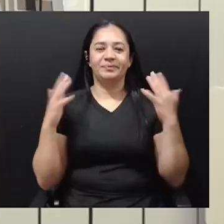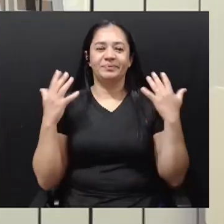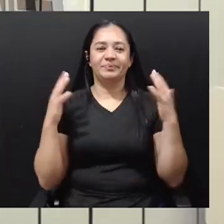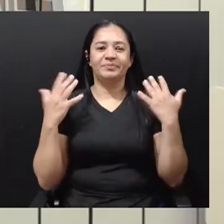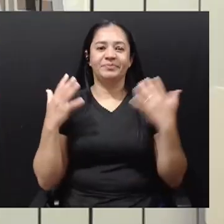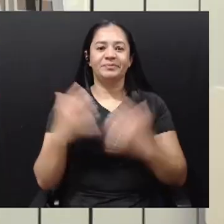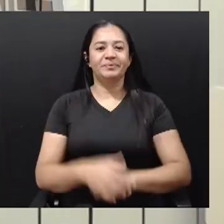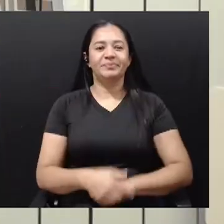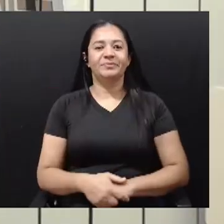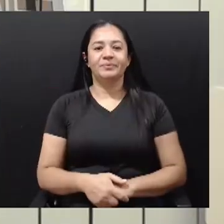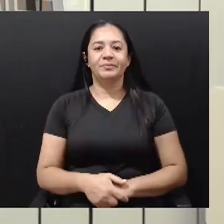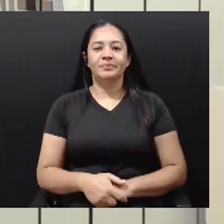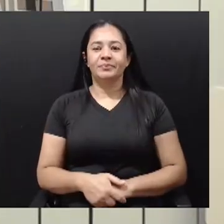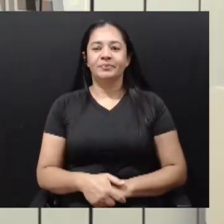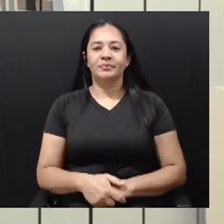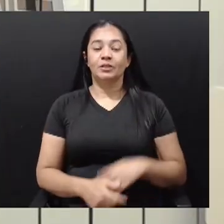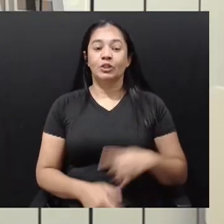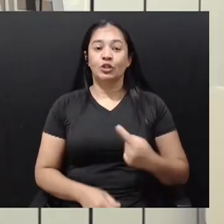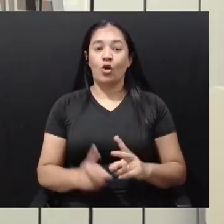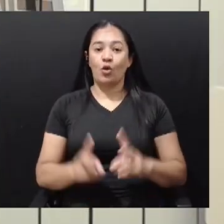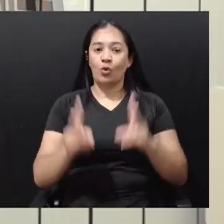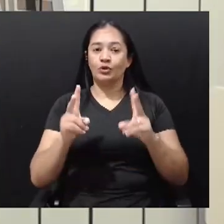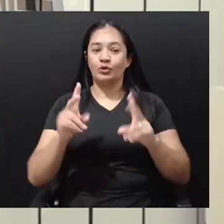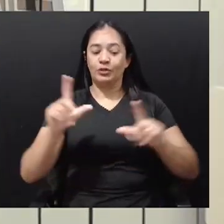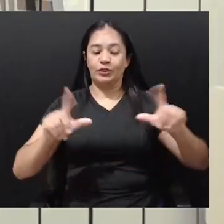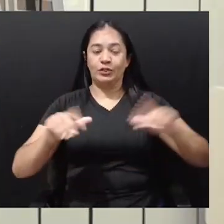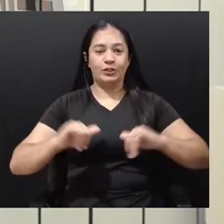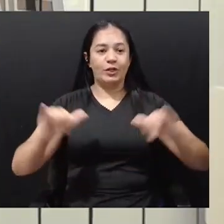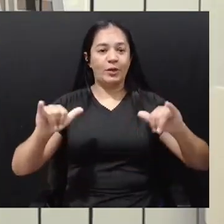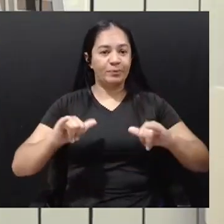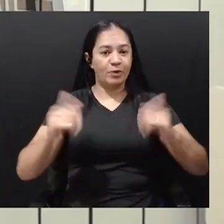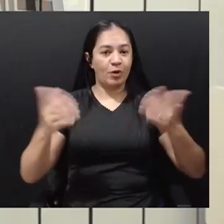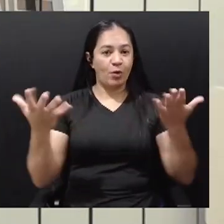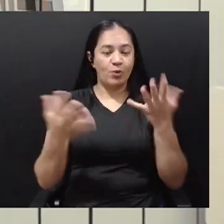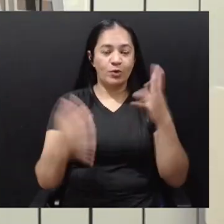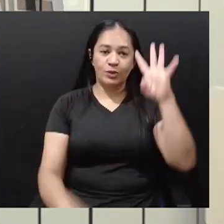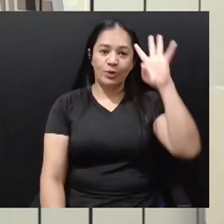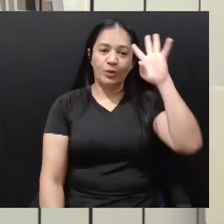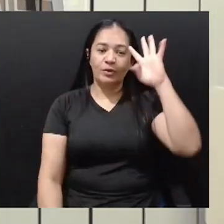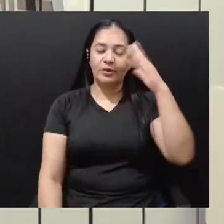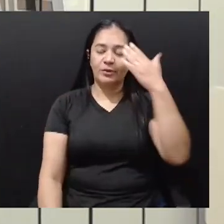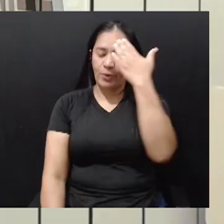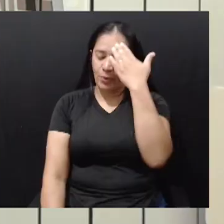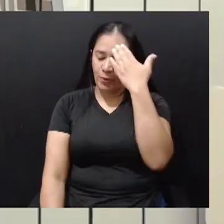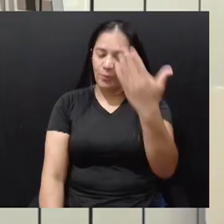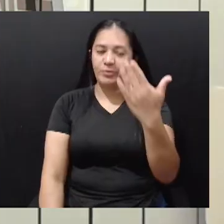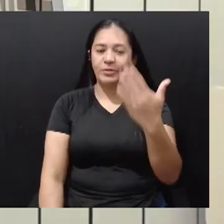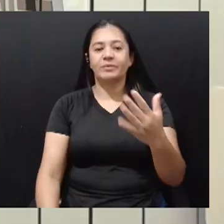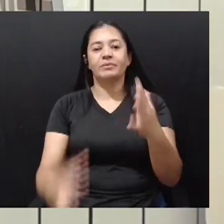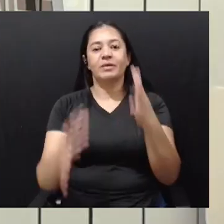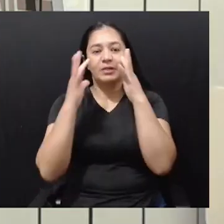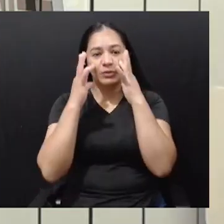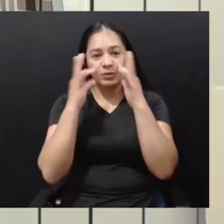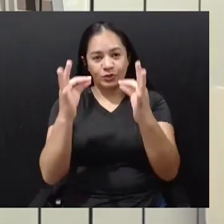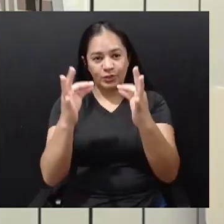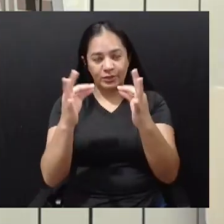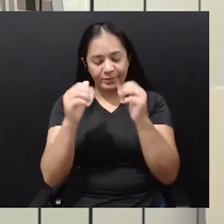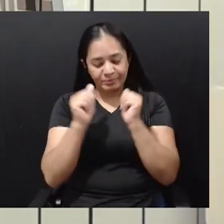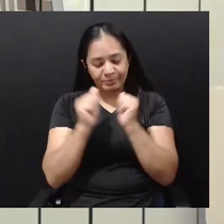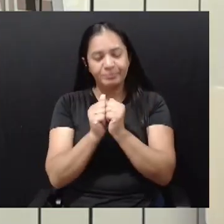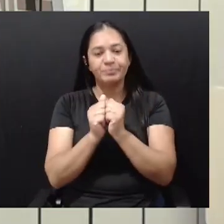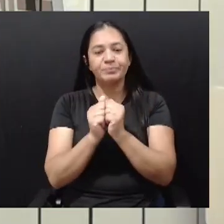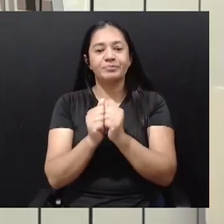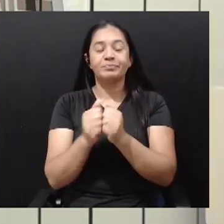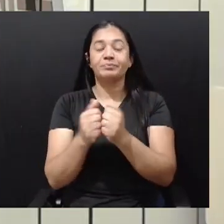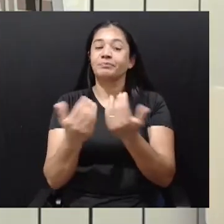A gente segue aqui com o Jornal Câmara Notícia nesta quarta-feira. Muito obrigado pela sua companhia, pela sua audiência. E olha só,